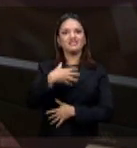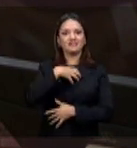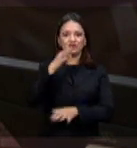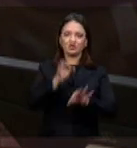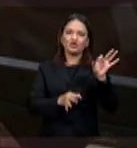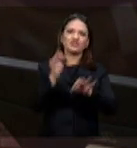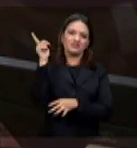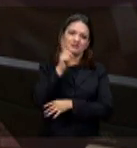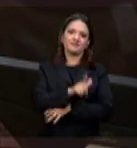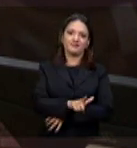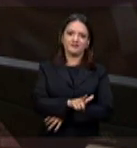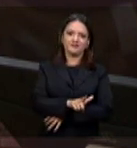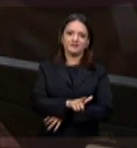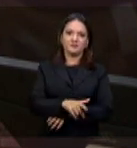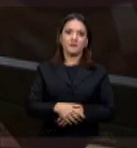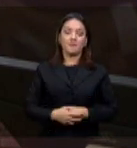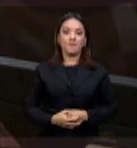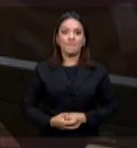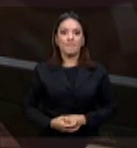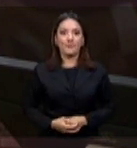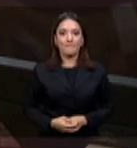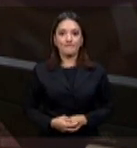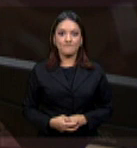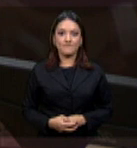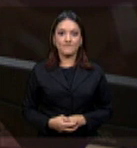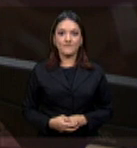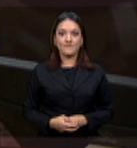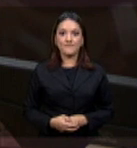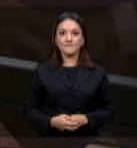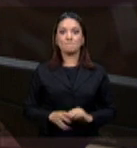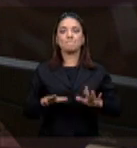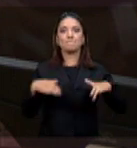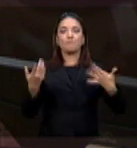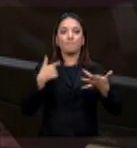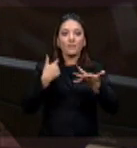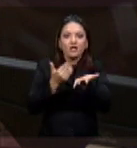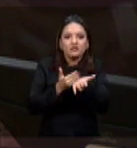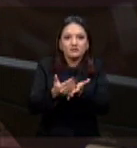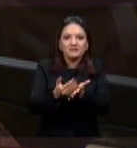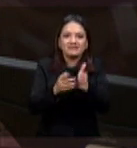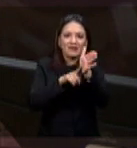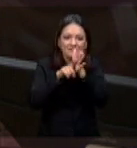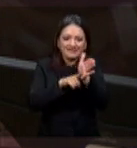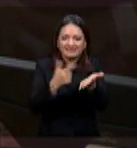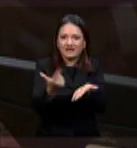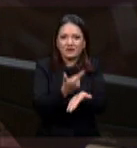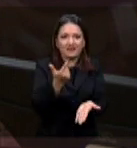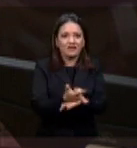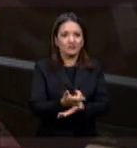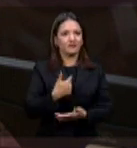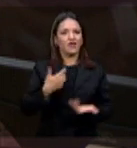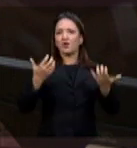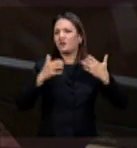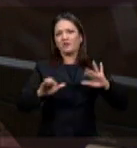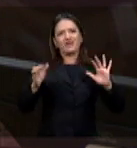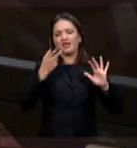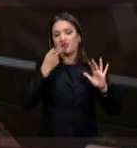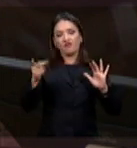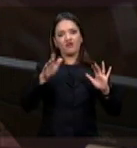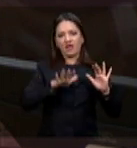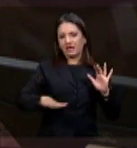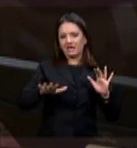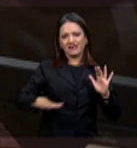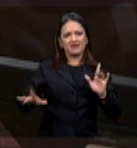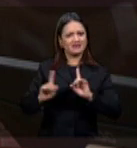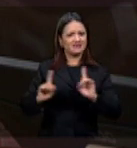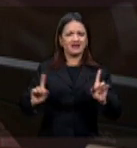para isso. Quando eu comecei a pesquisa do livro, eu não queria falar de crianças, de violência sexual contra crianças,